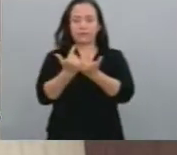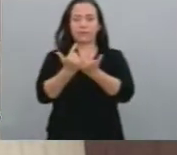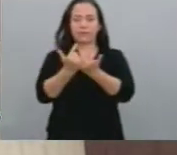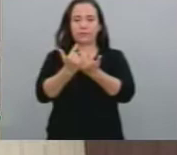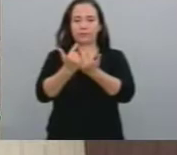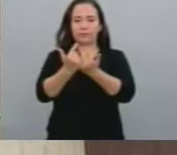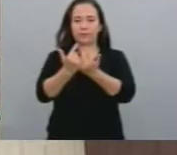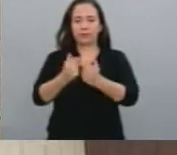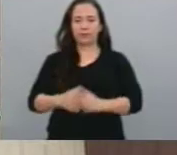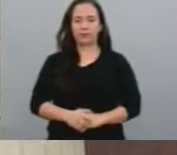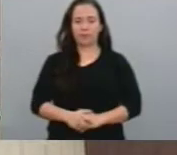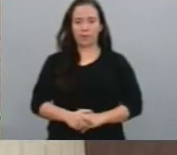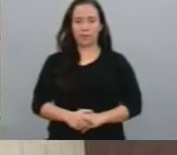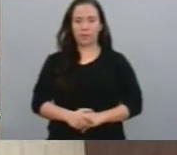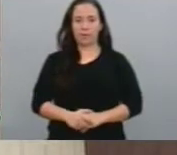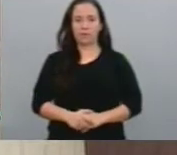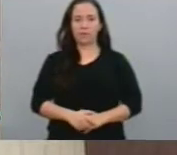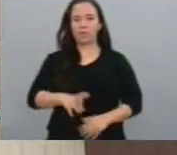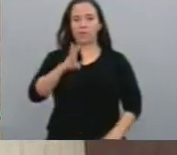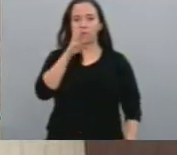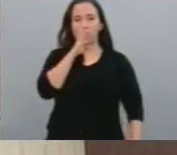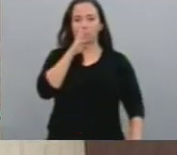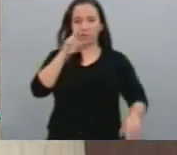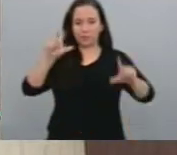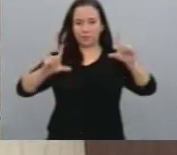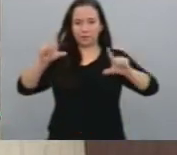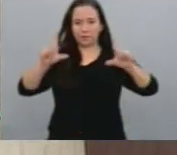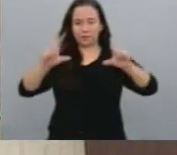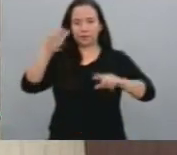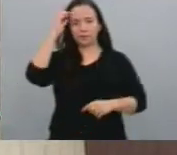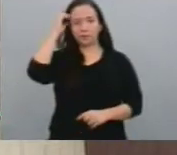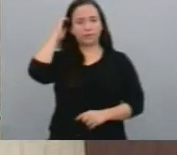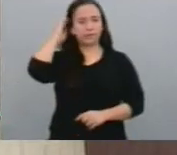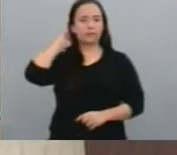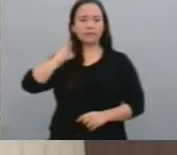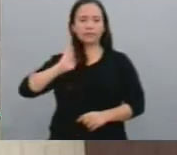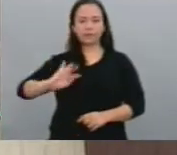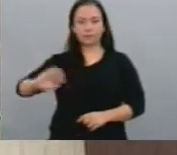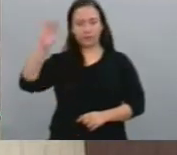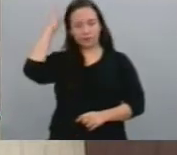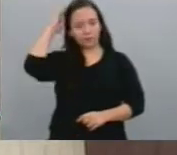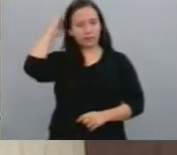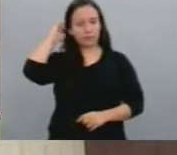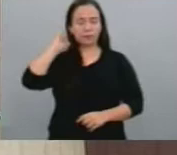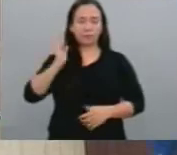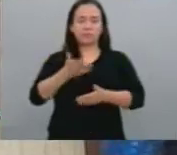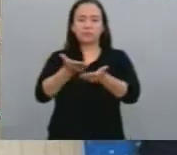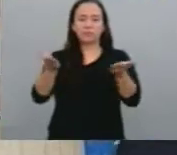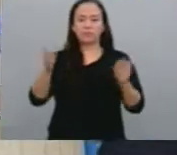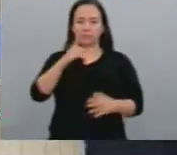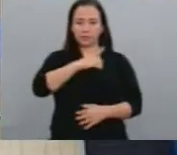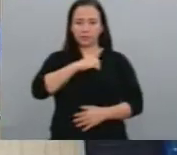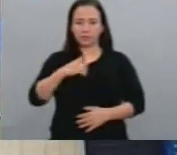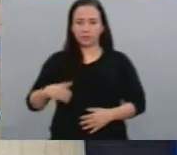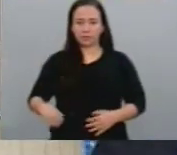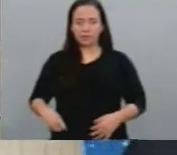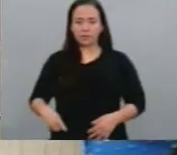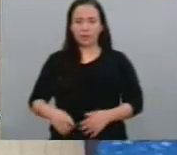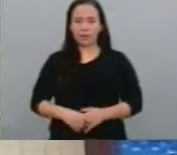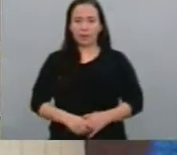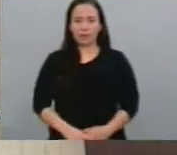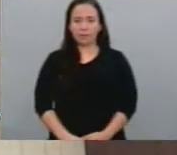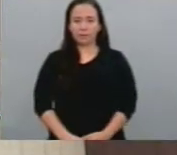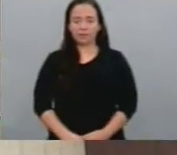veem agora a TV Assembleia. Eu queria, deputados e deputadas, eu